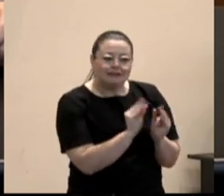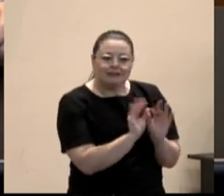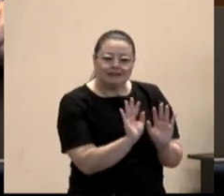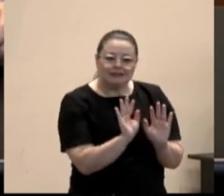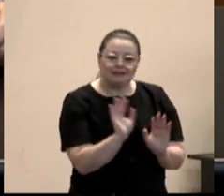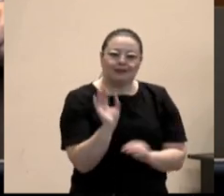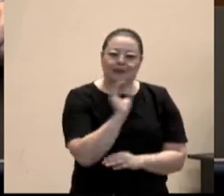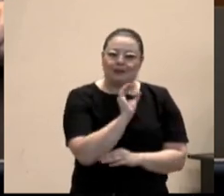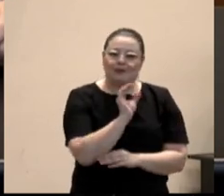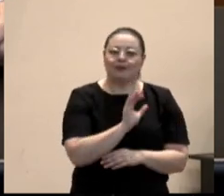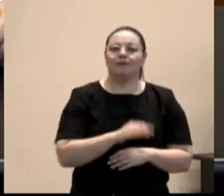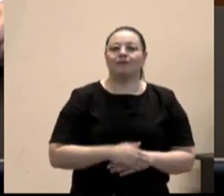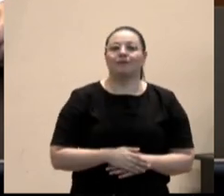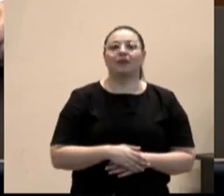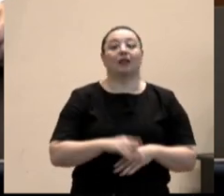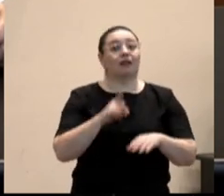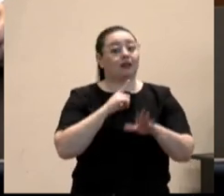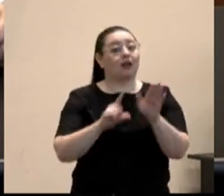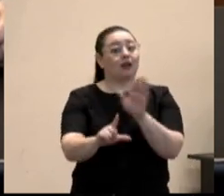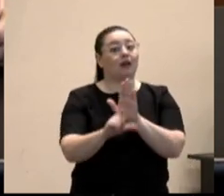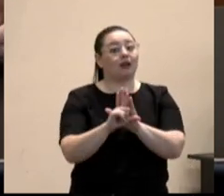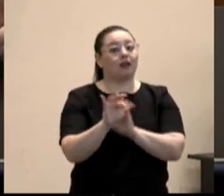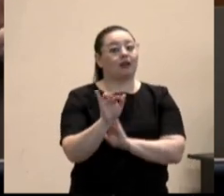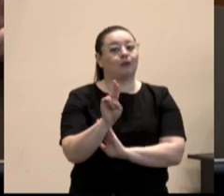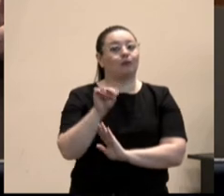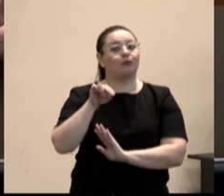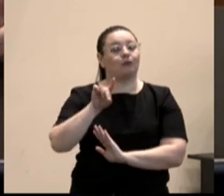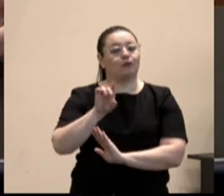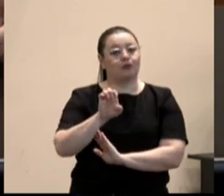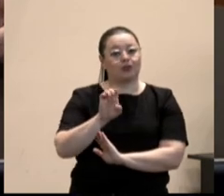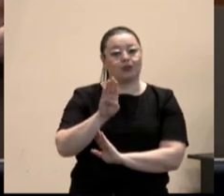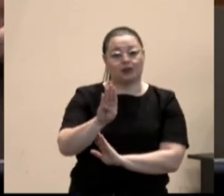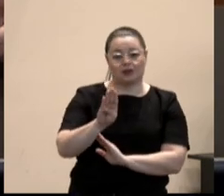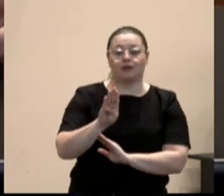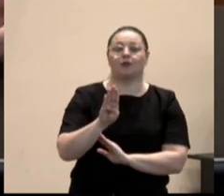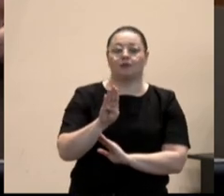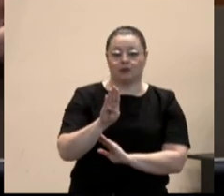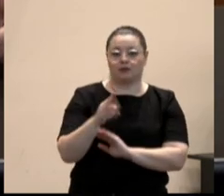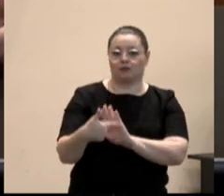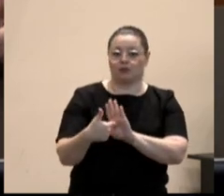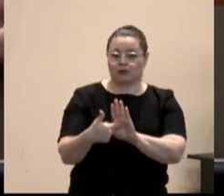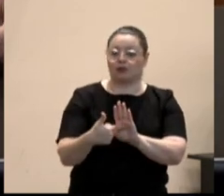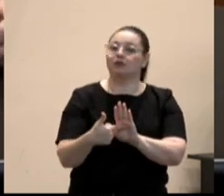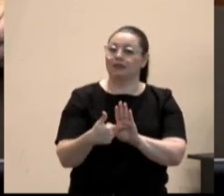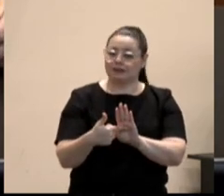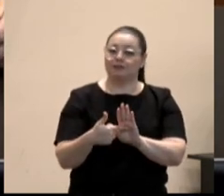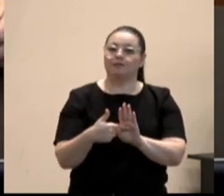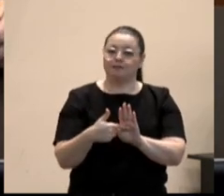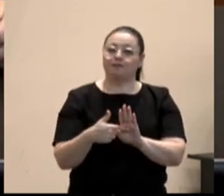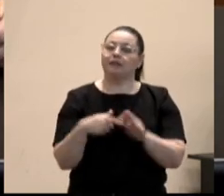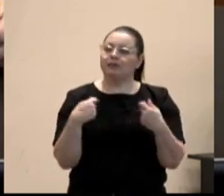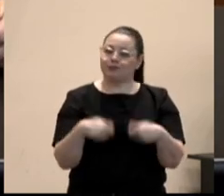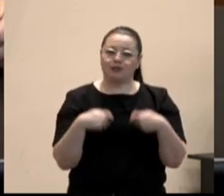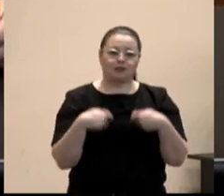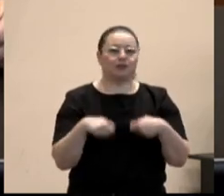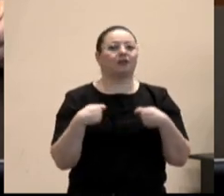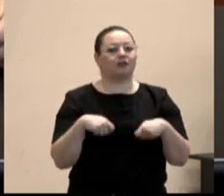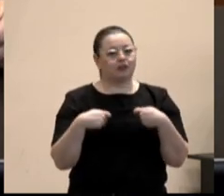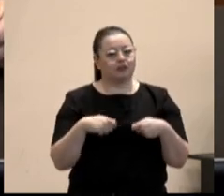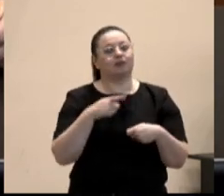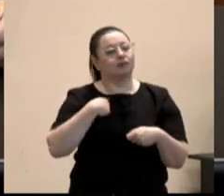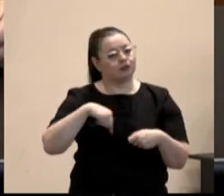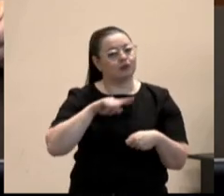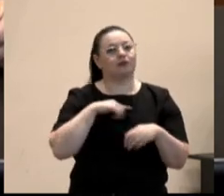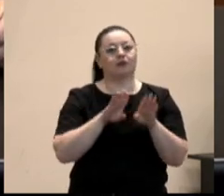a lei do Fundeb, está ali? A lei do Fundeb, né, que a gente precisa